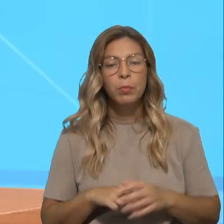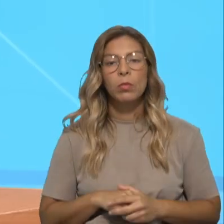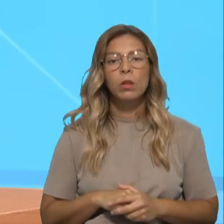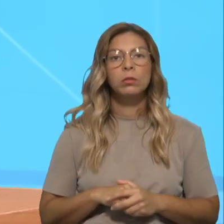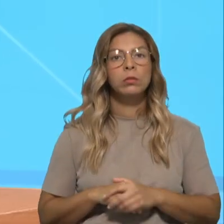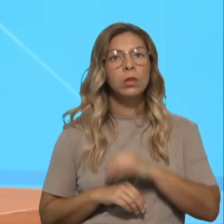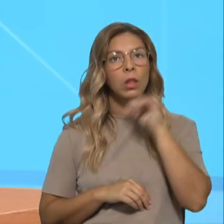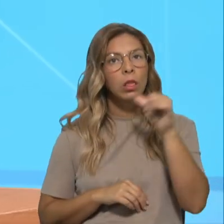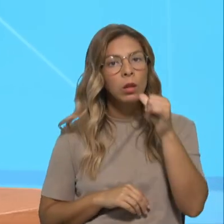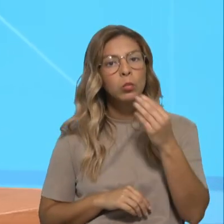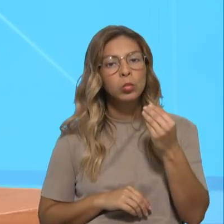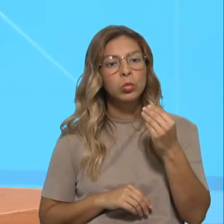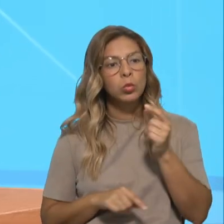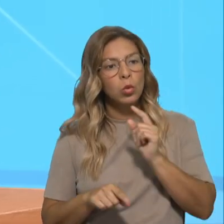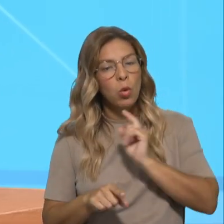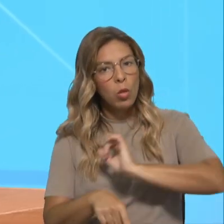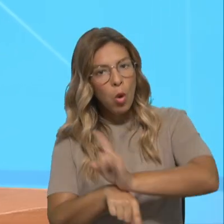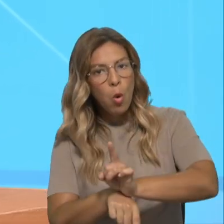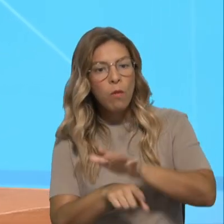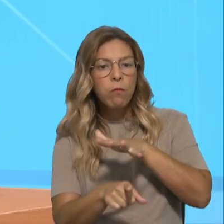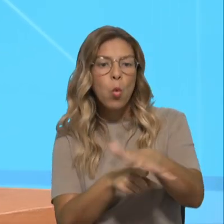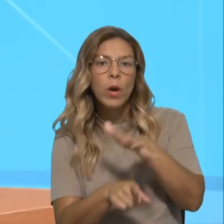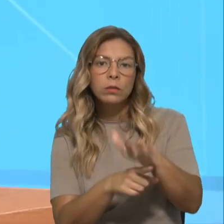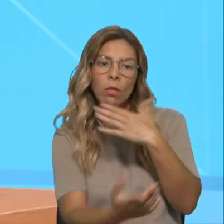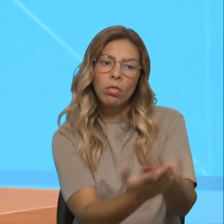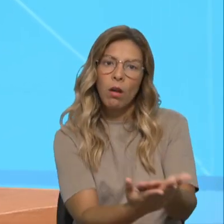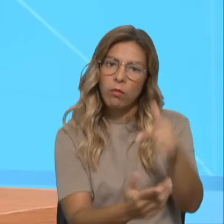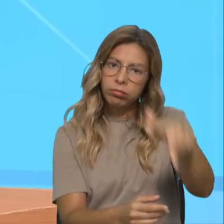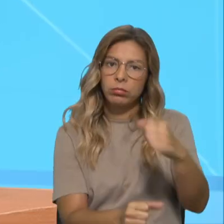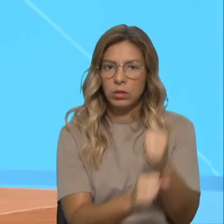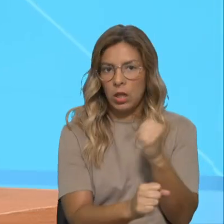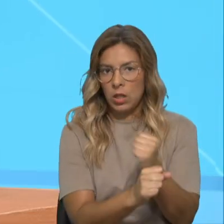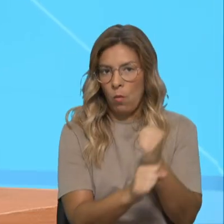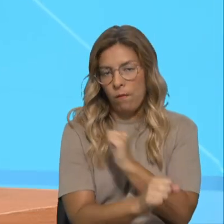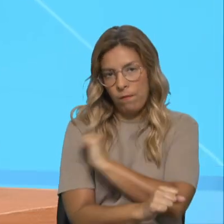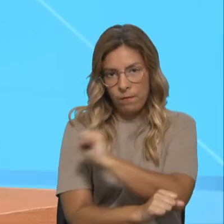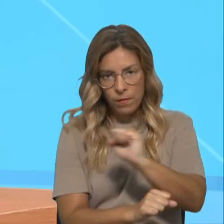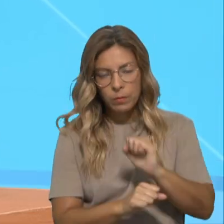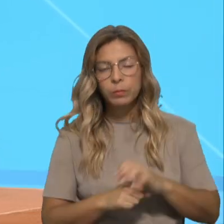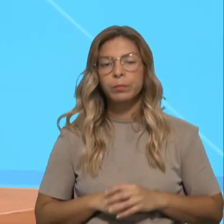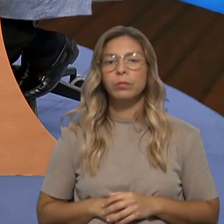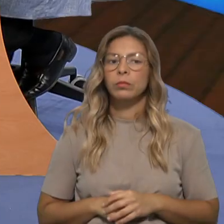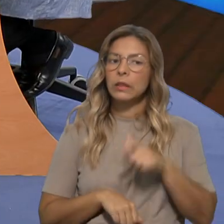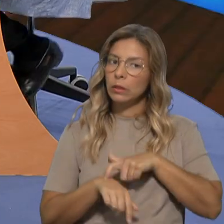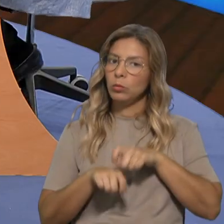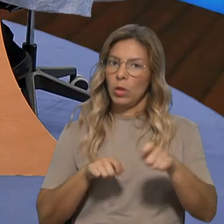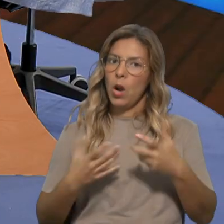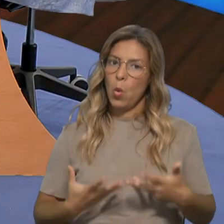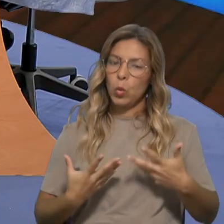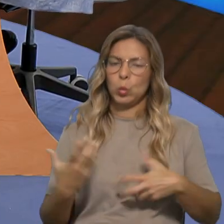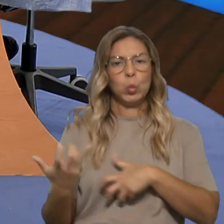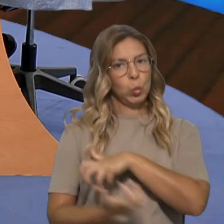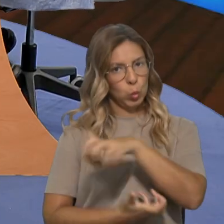tenha uma influência imediata na sua ação. Vivemos, de facto, hoje tempos muito complicados, não é? Quer do ponto de